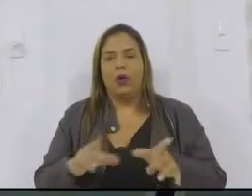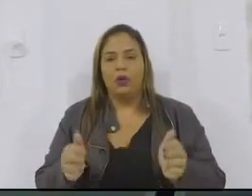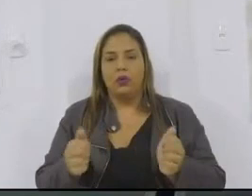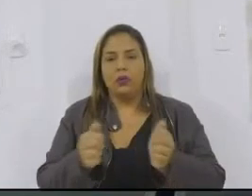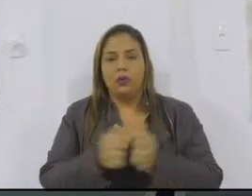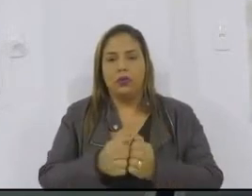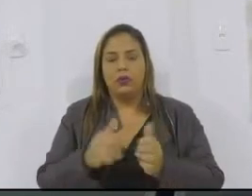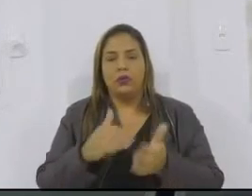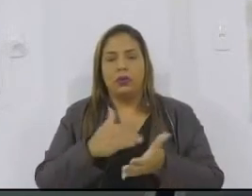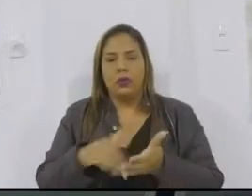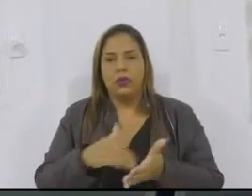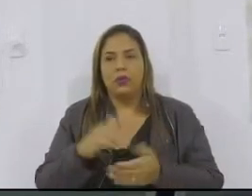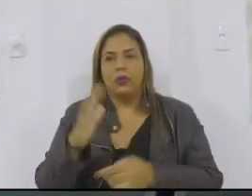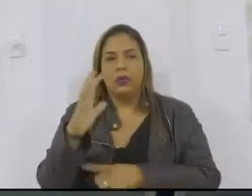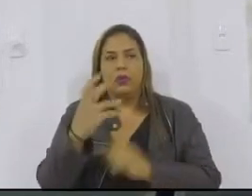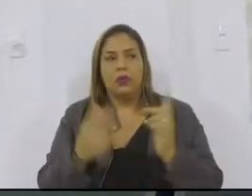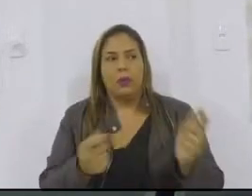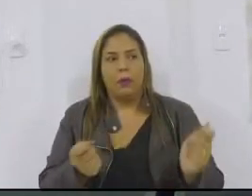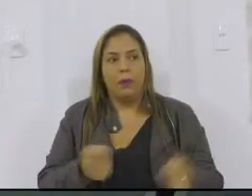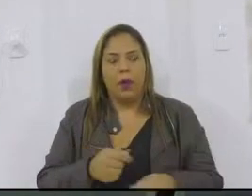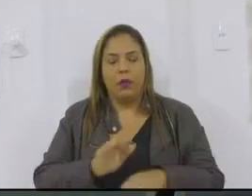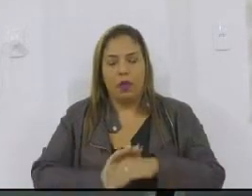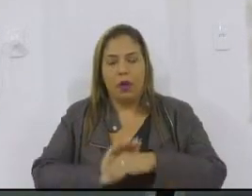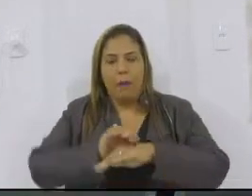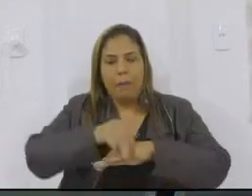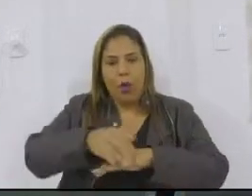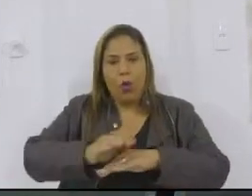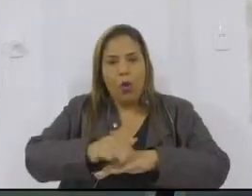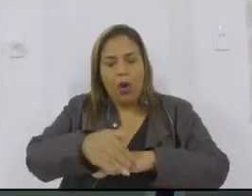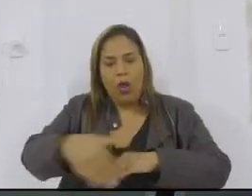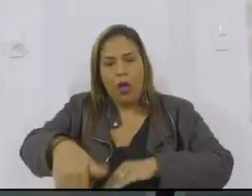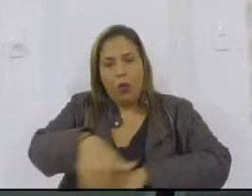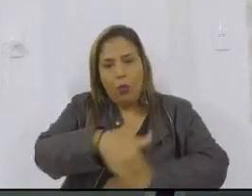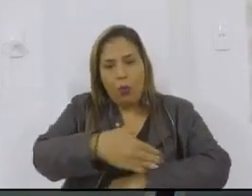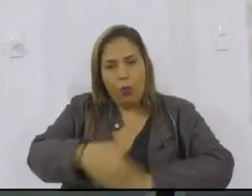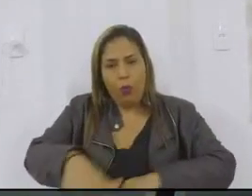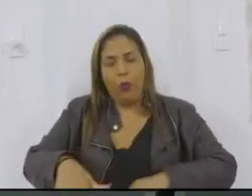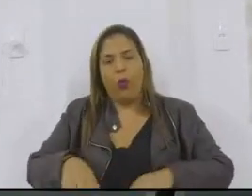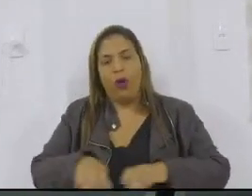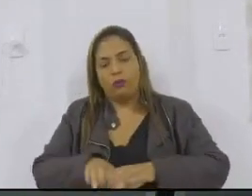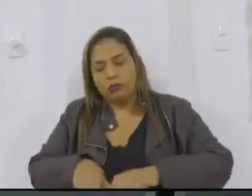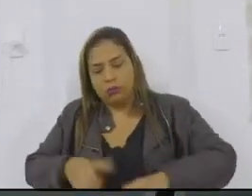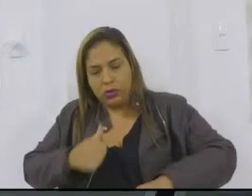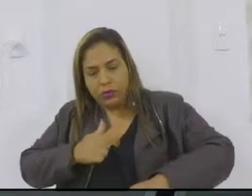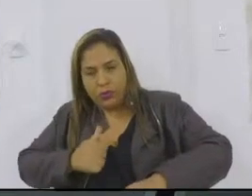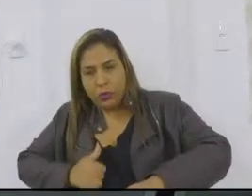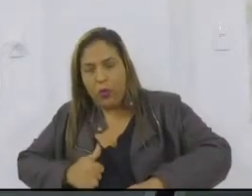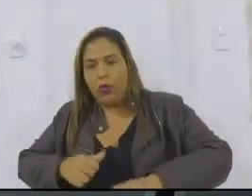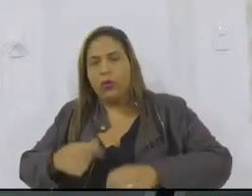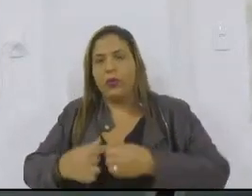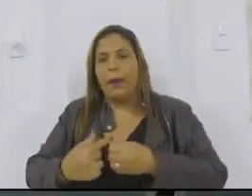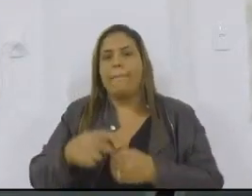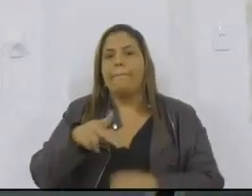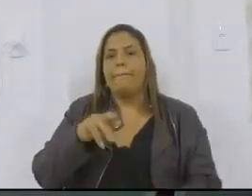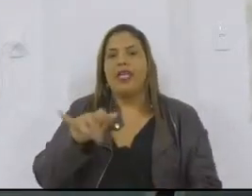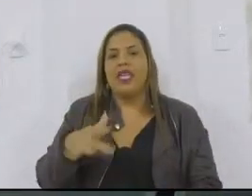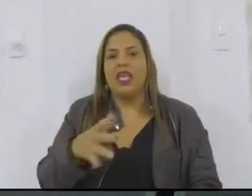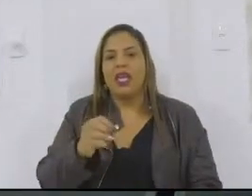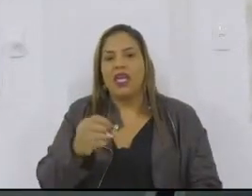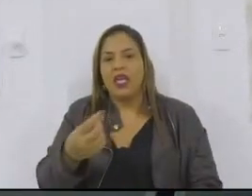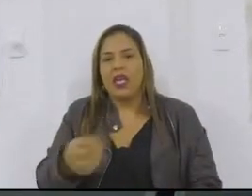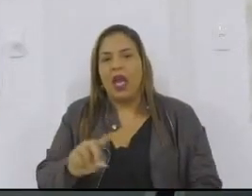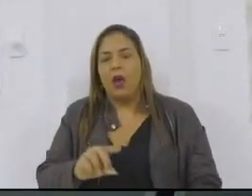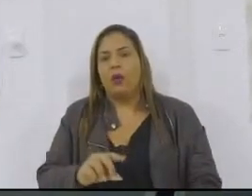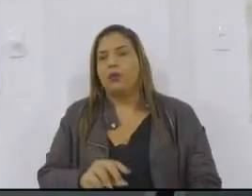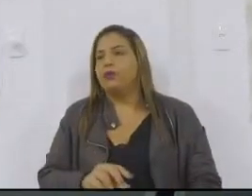Secretaria de Meio Ambiente, que faça quebra-molas e manutenção da rede de esgoto na rua Joaquim Maia, no Pinhão. Em discussão,